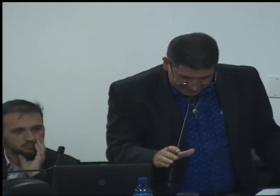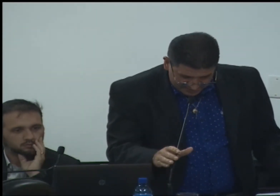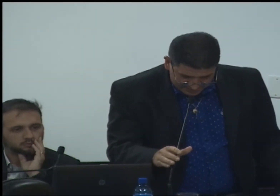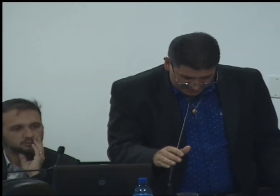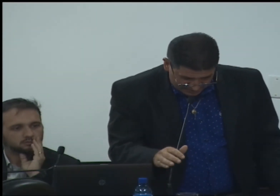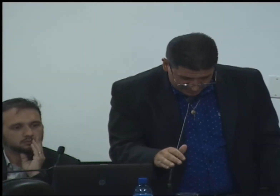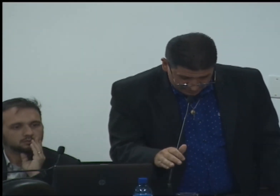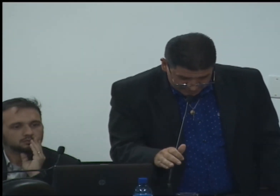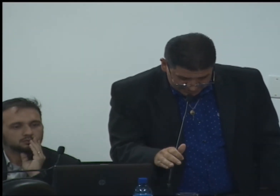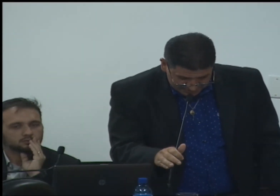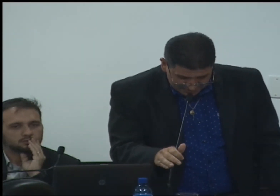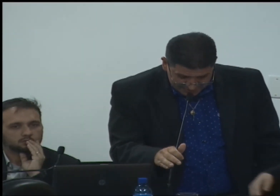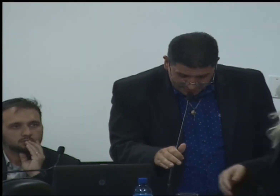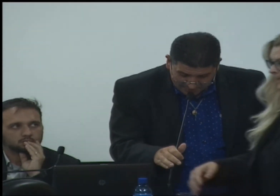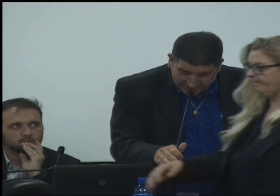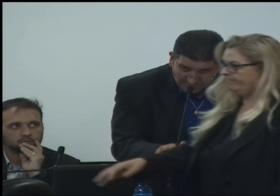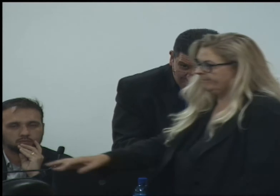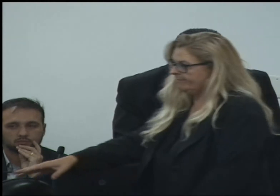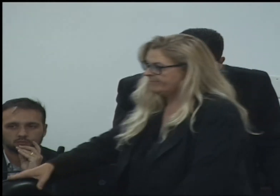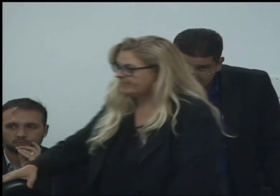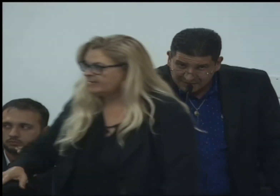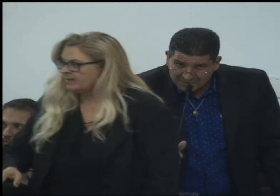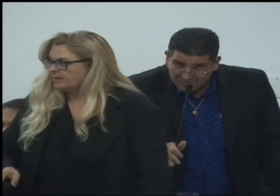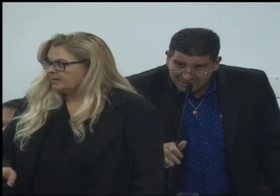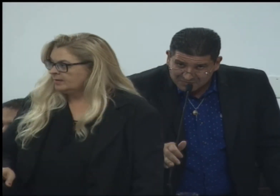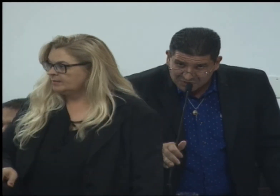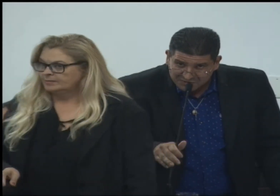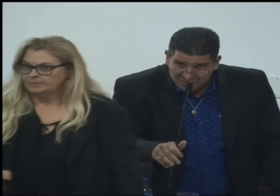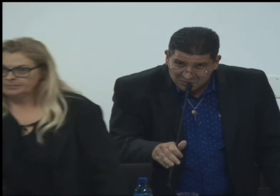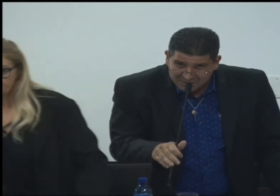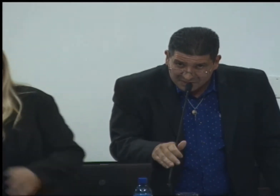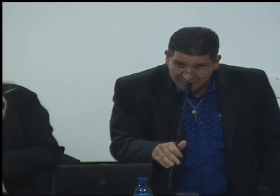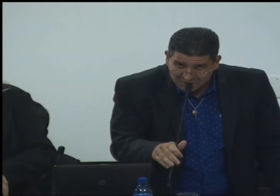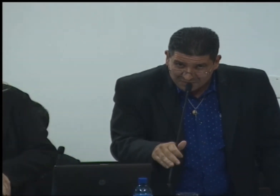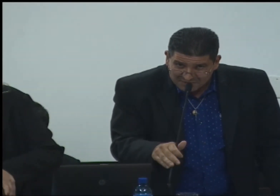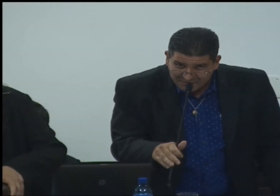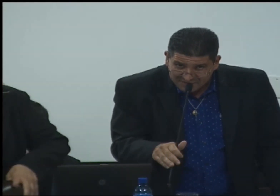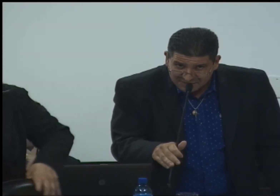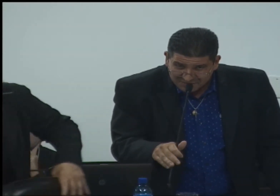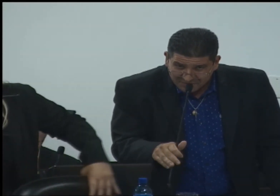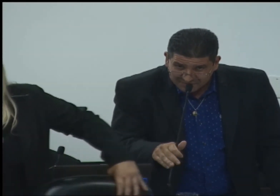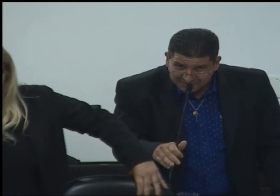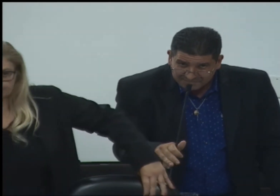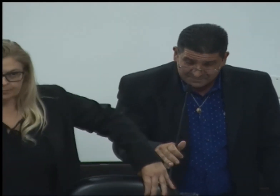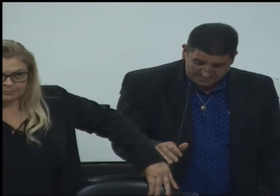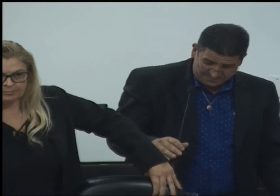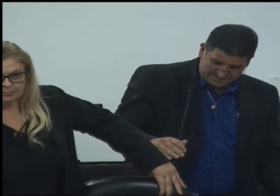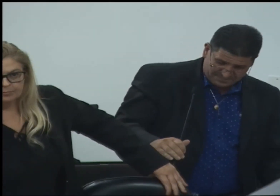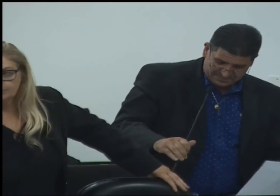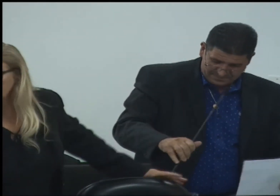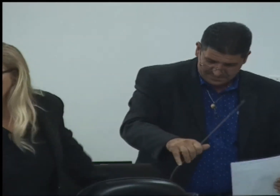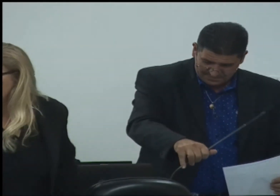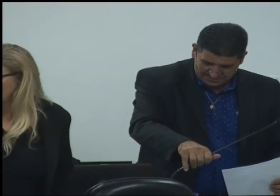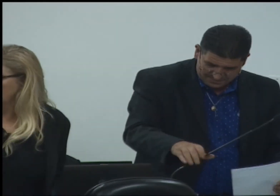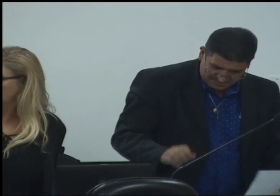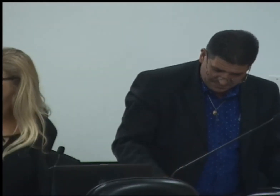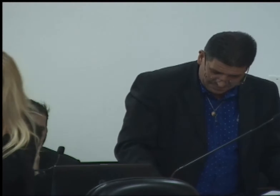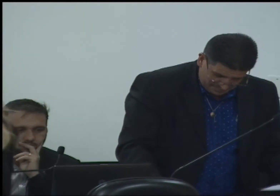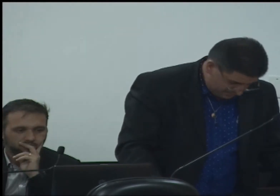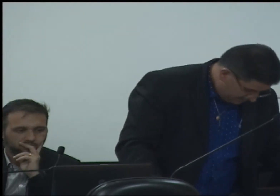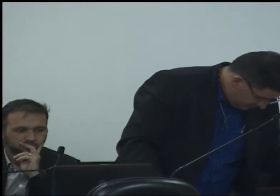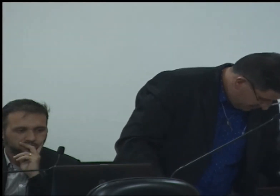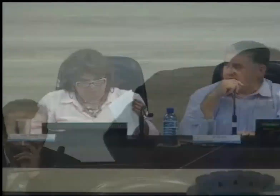os familiares dele estão nos assistindo neste momento eu gostaria do mesmo motivo dos dois anteriores pedir a inversão de pauta precisa noença